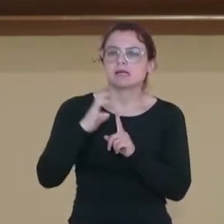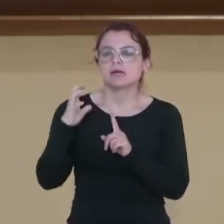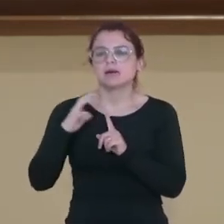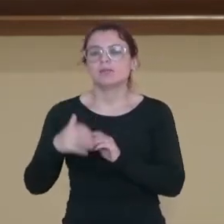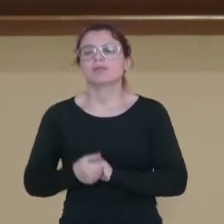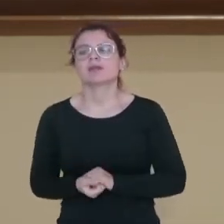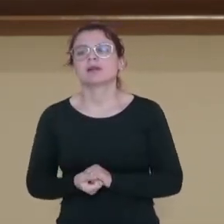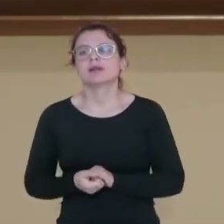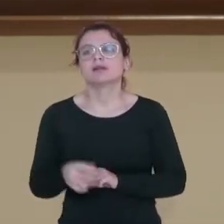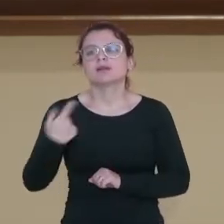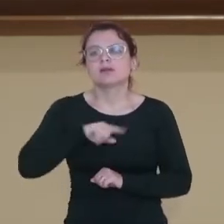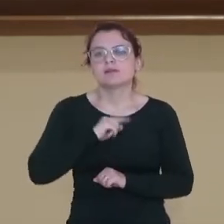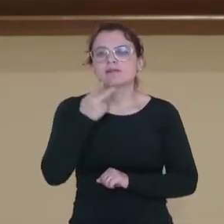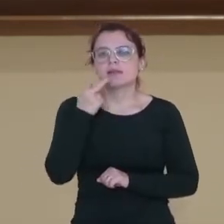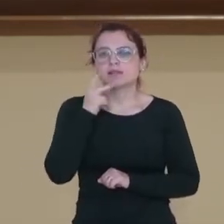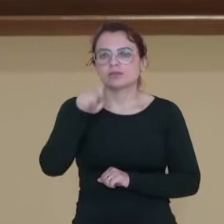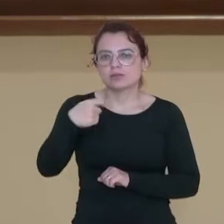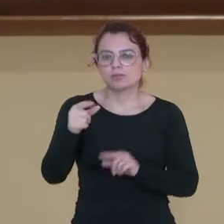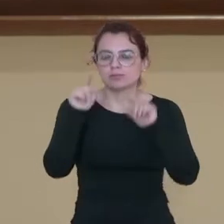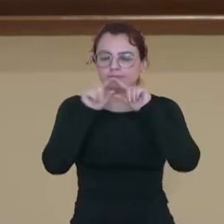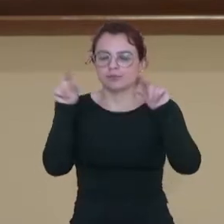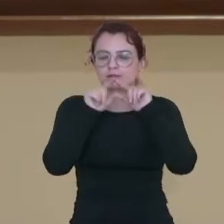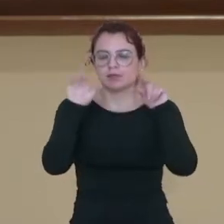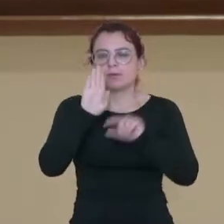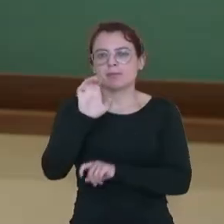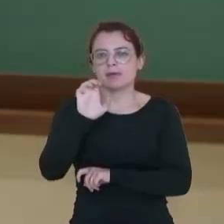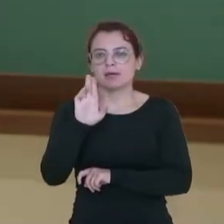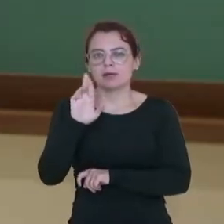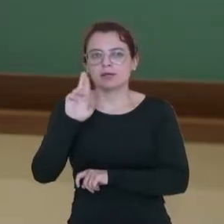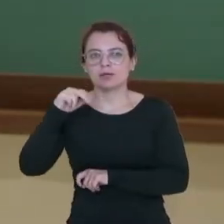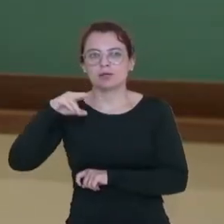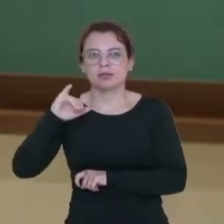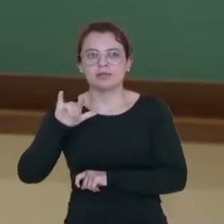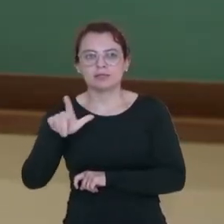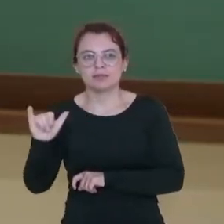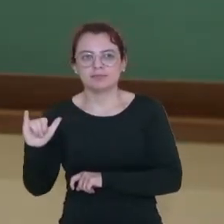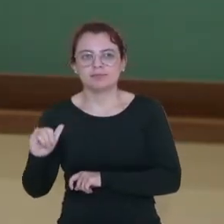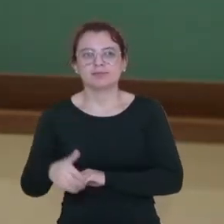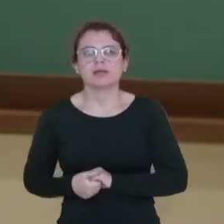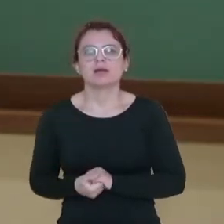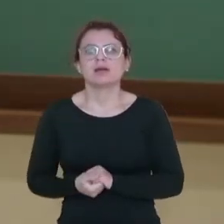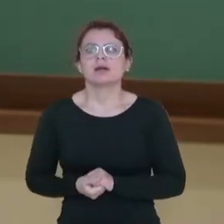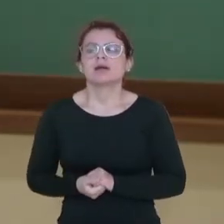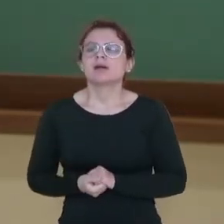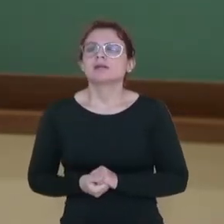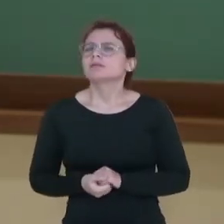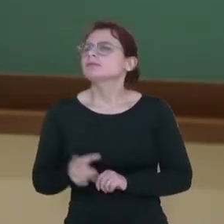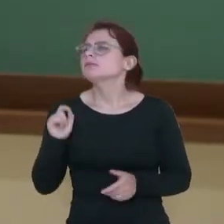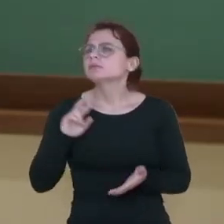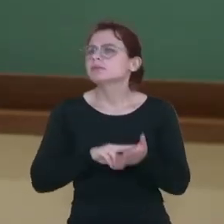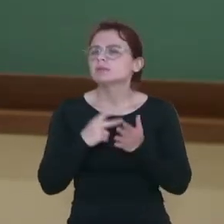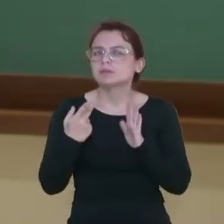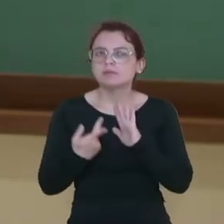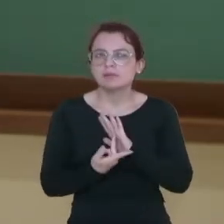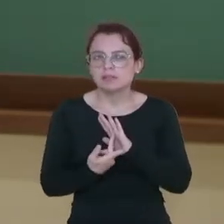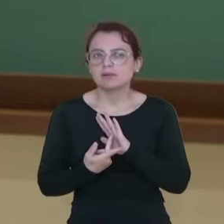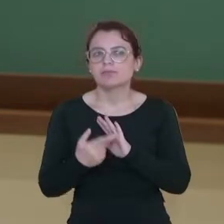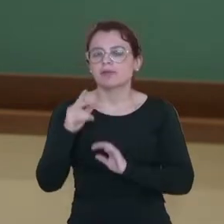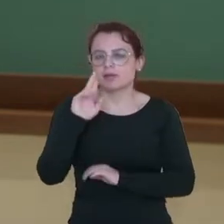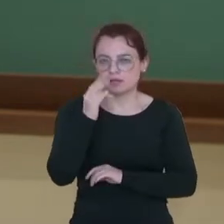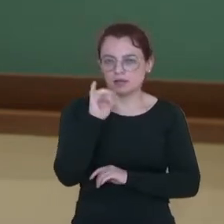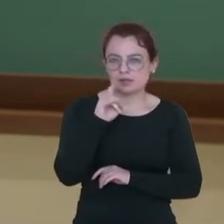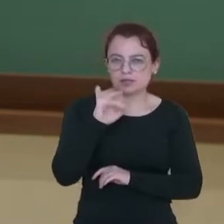e uma equação, a equação famosa de Bernoulli. O que acontece? A hidrostática ela estuda os